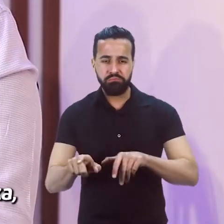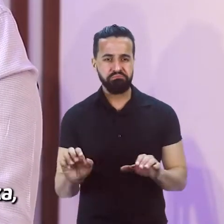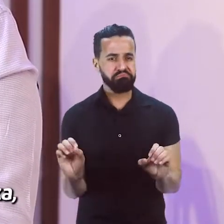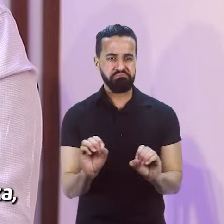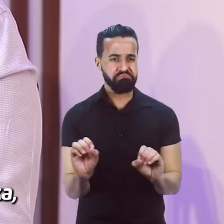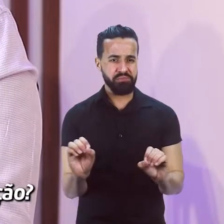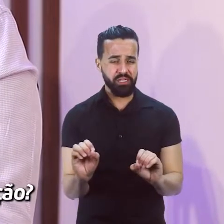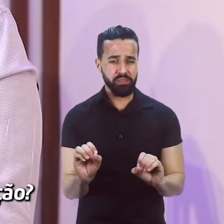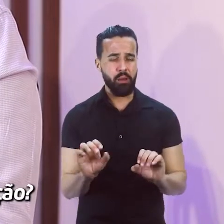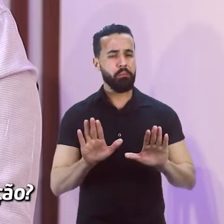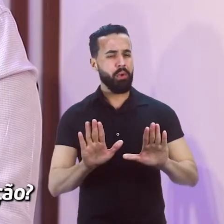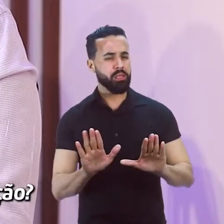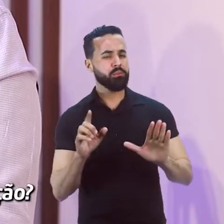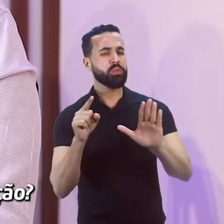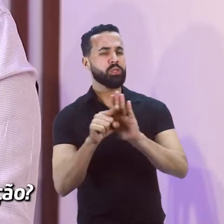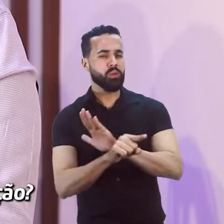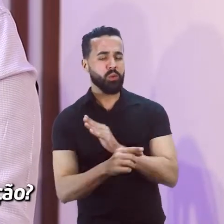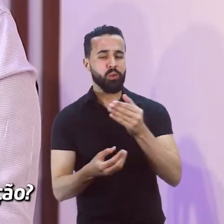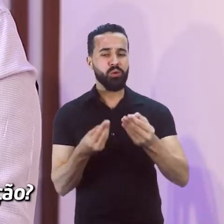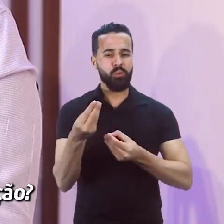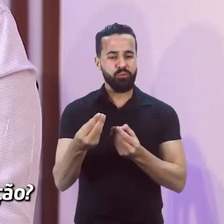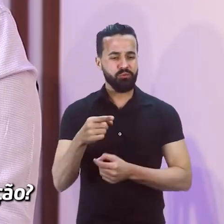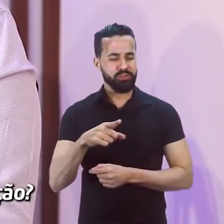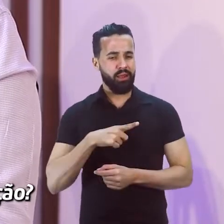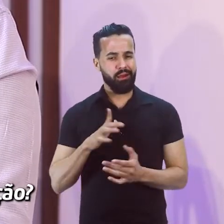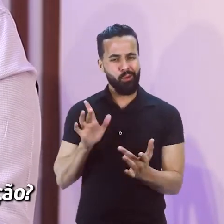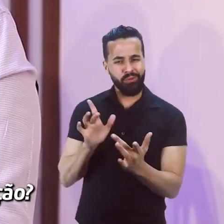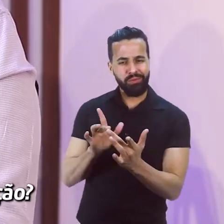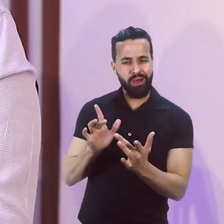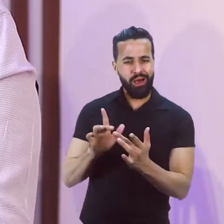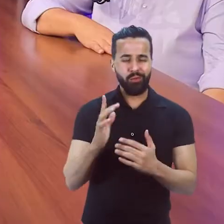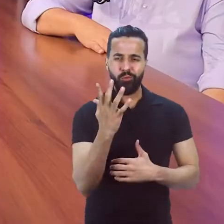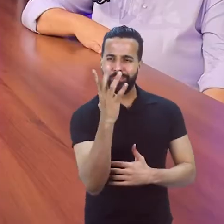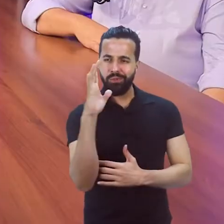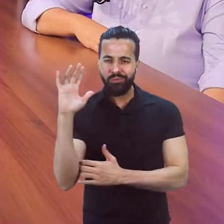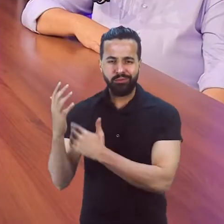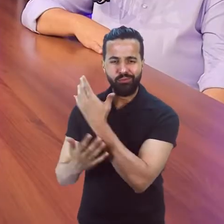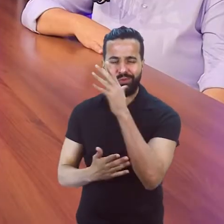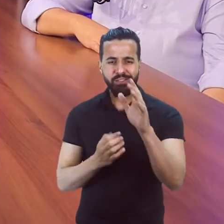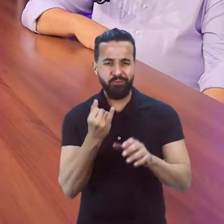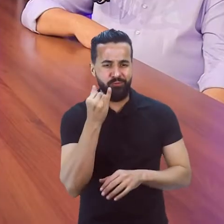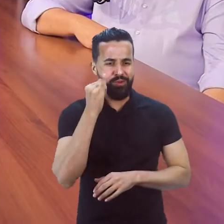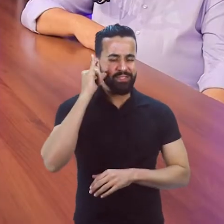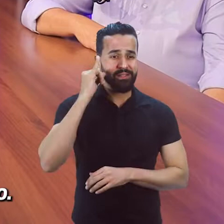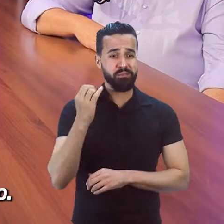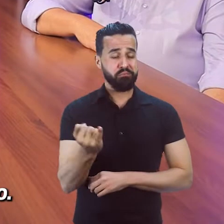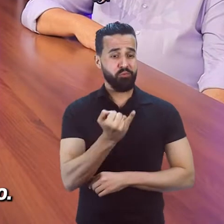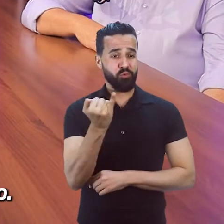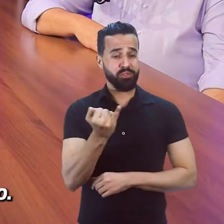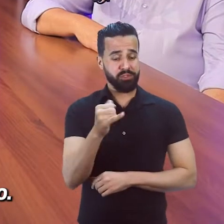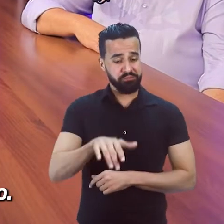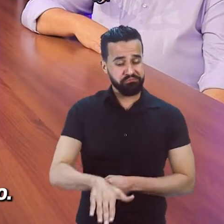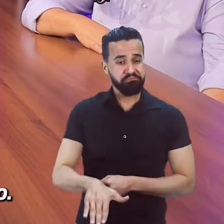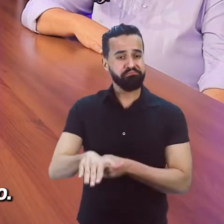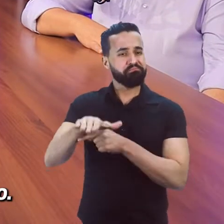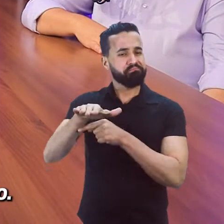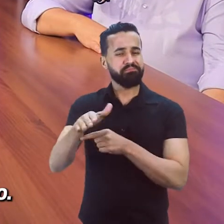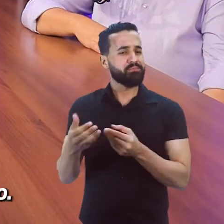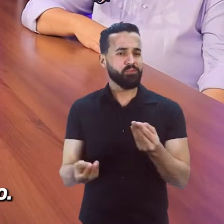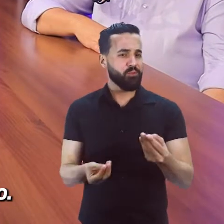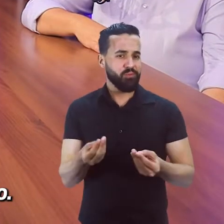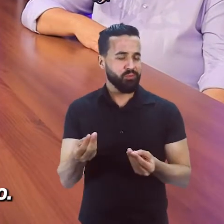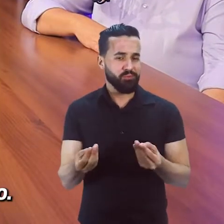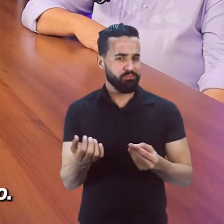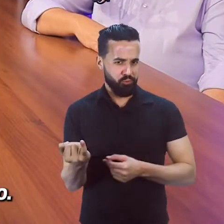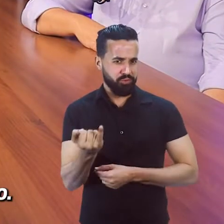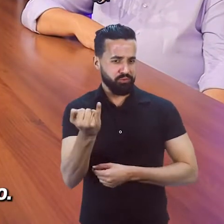convívio na natureza, no campo, foi importante para a sua formação? Eu acho que teve grande importância,